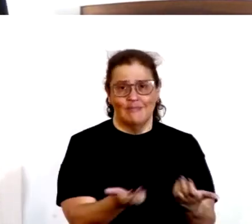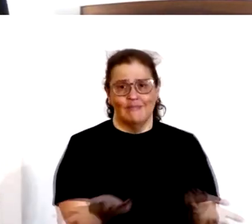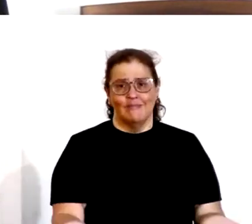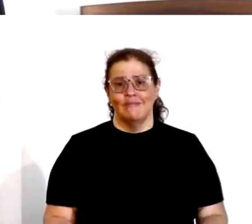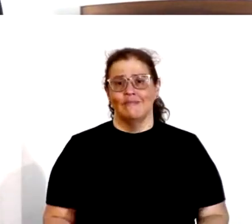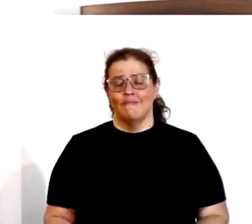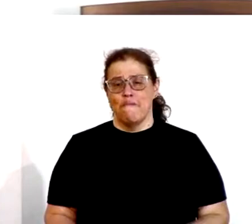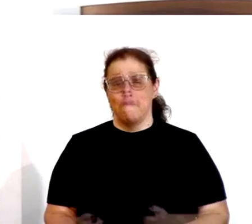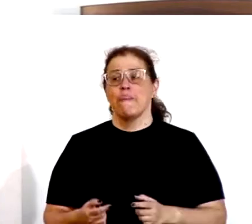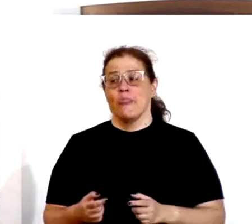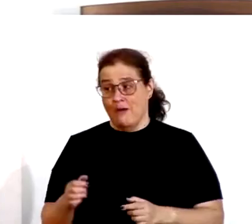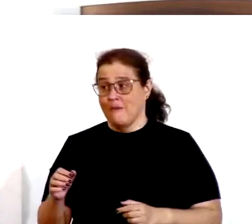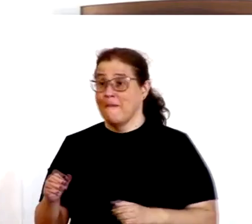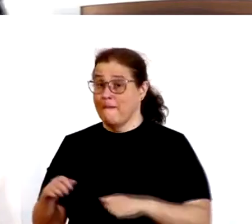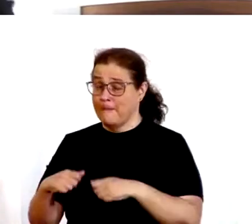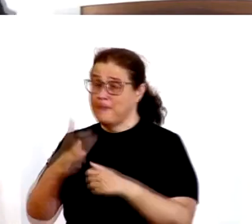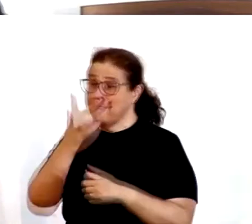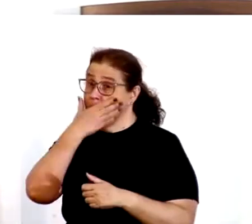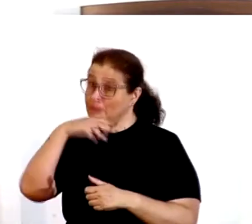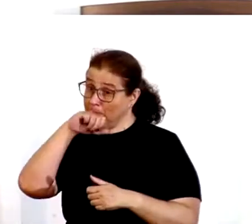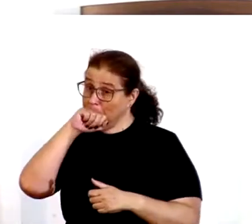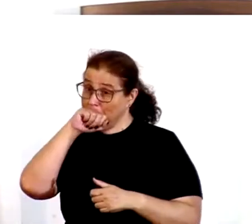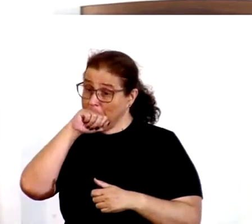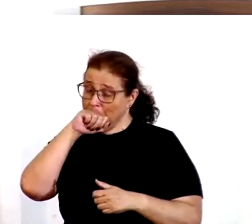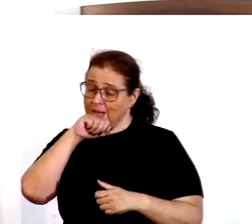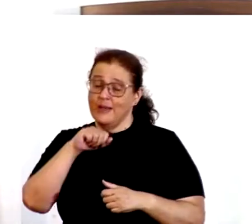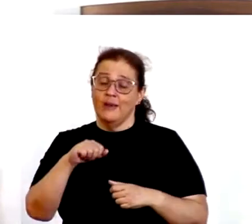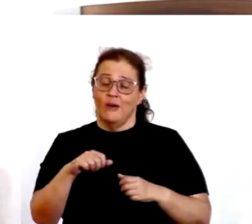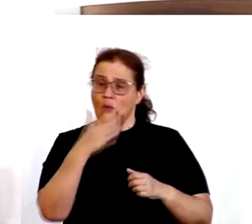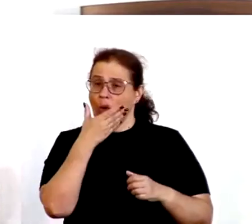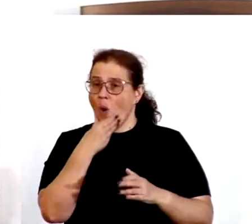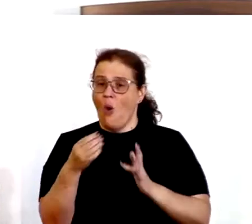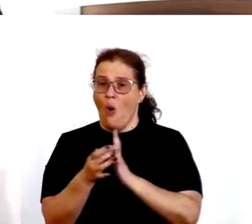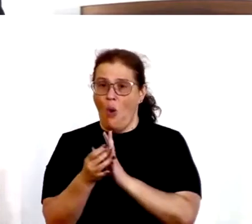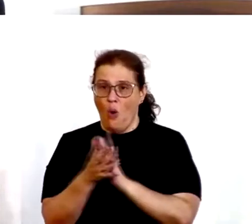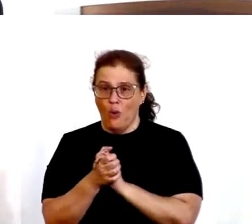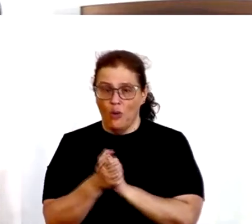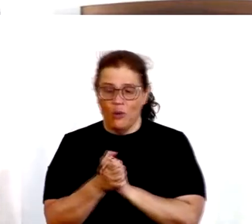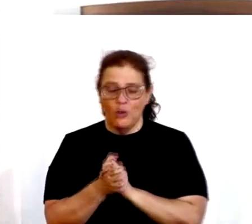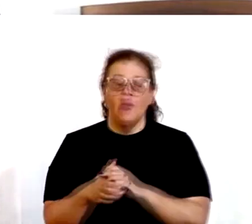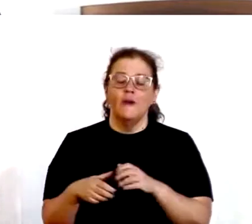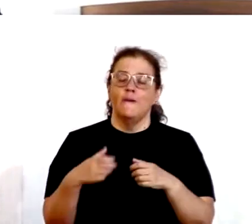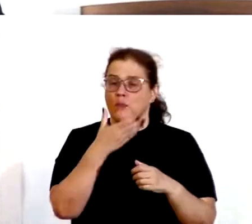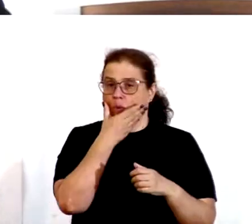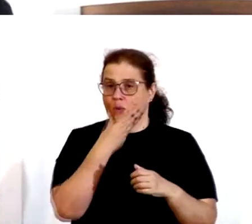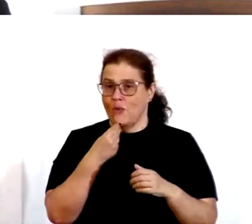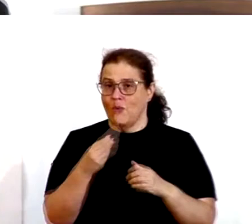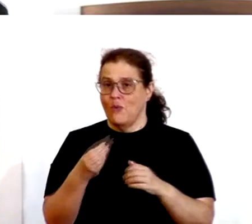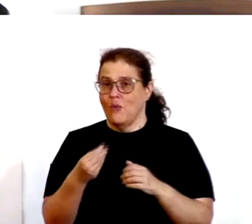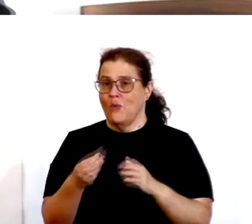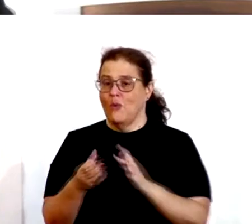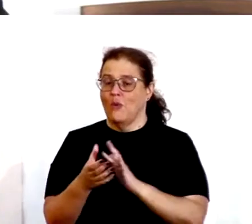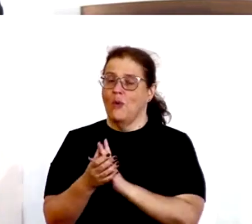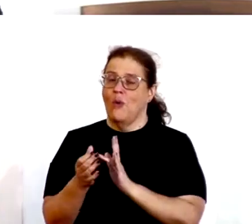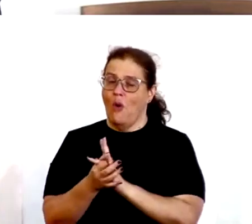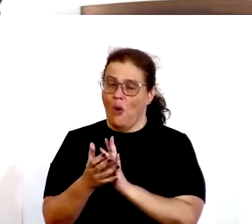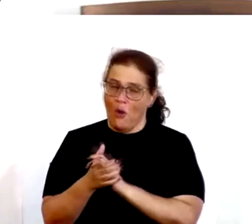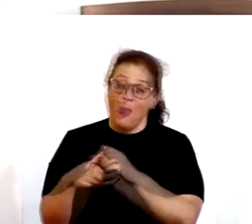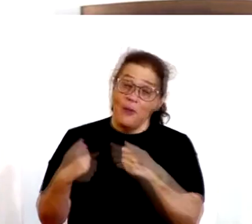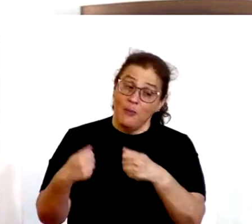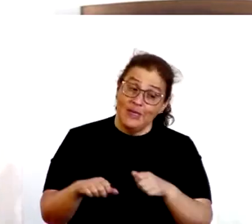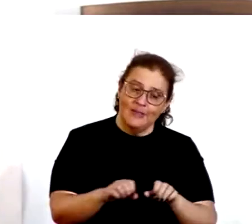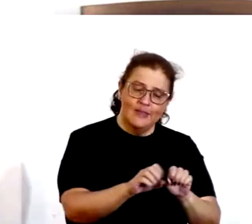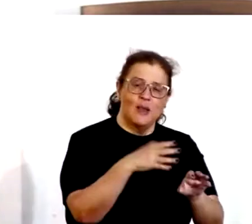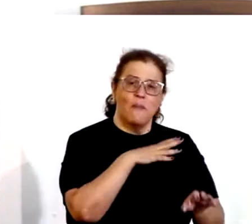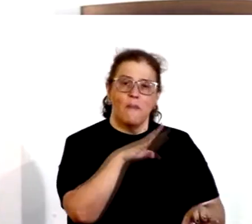falando propriamente aqui só para o pai, a palavra no grego aqui é diferente da palavra do versículo 1 do capítulo 6. No versículo